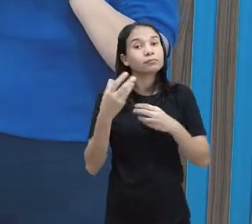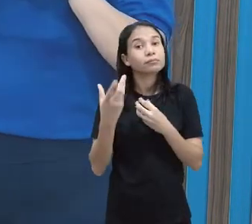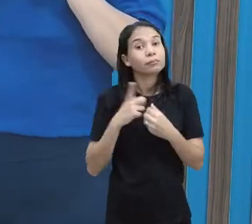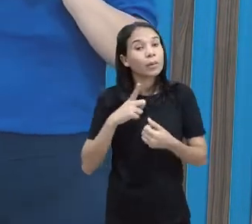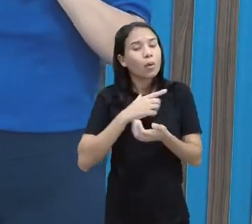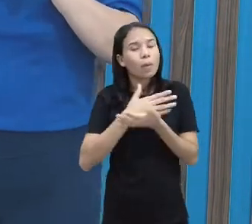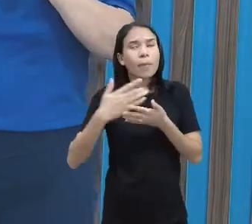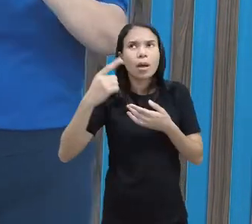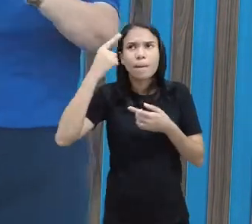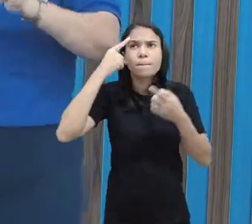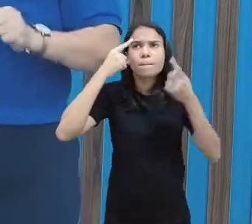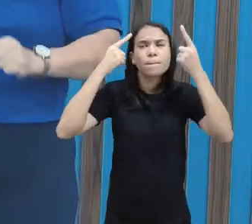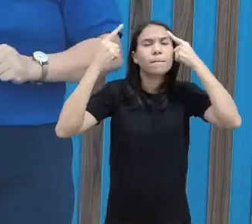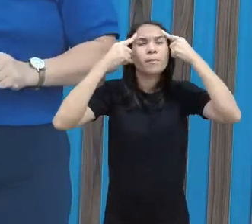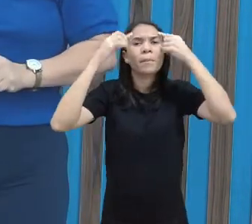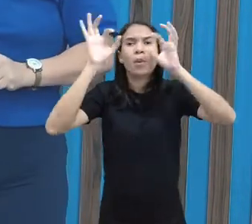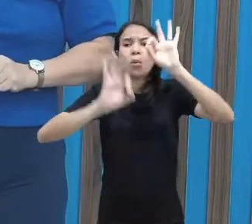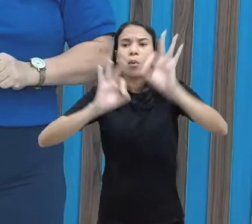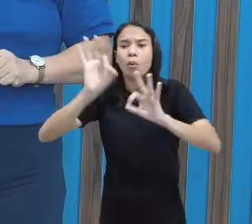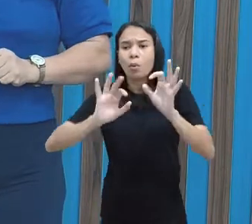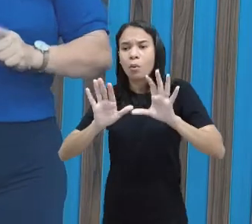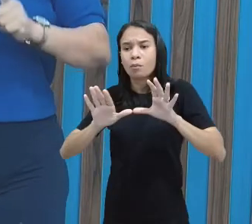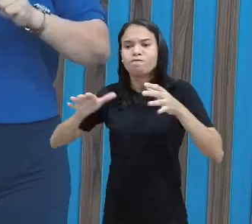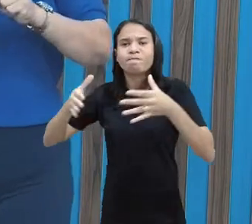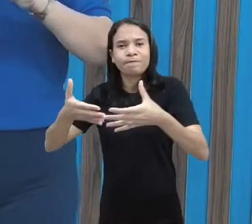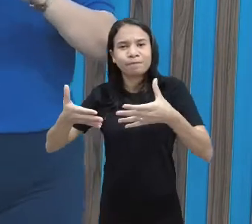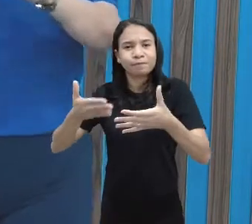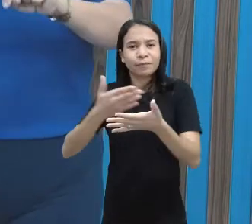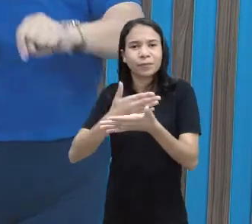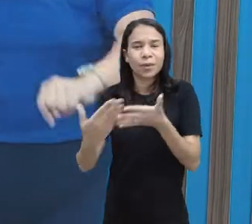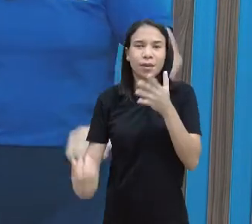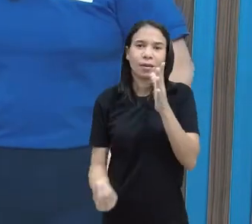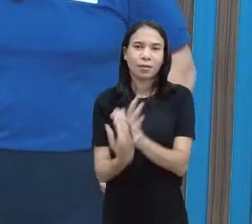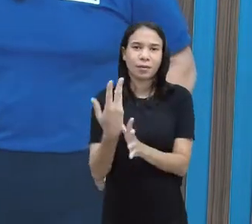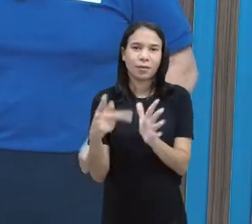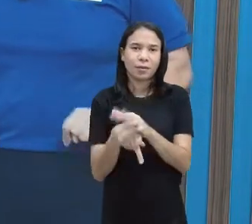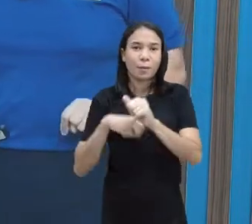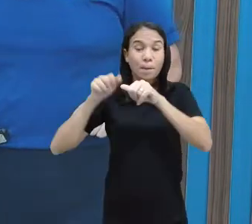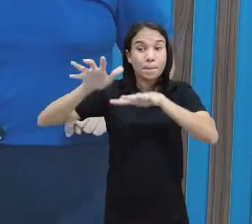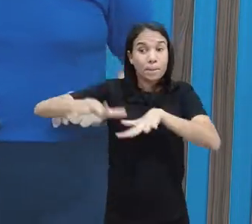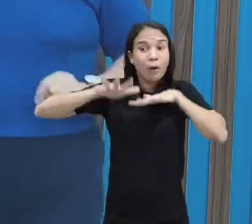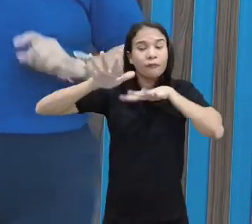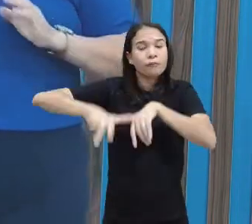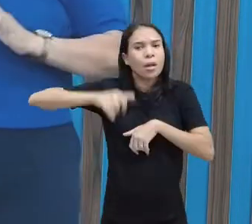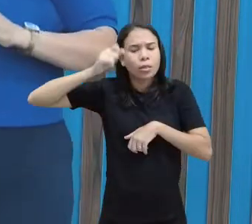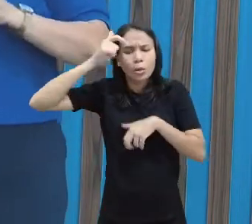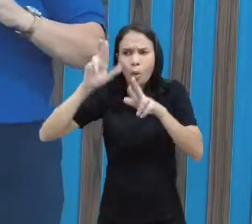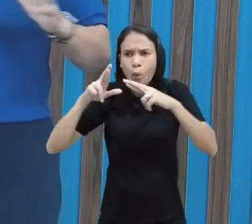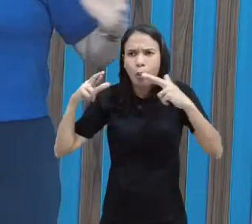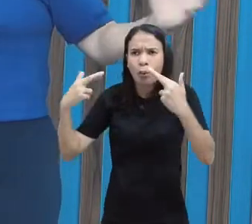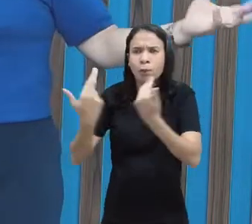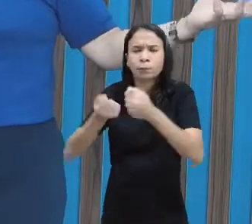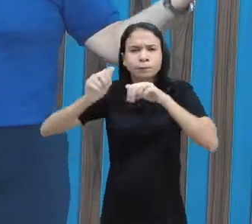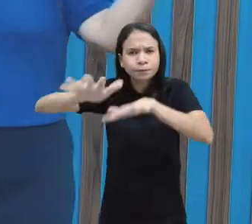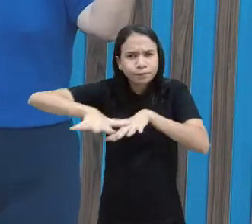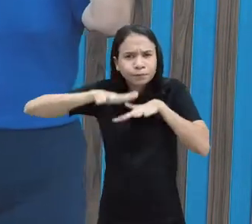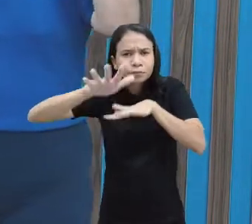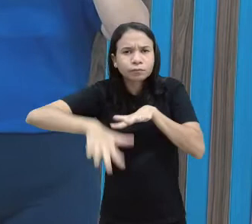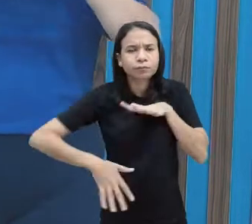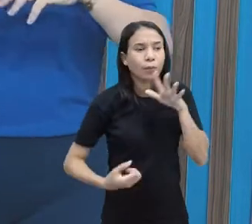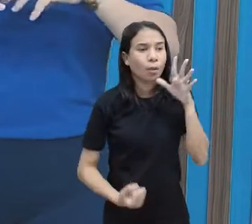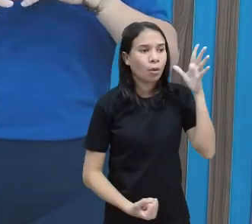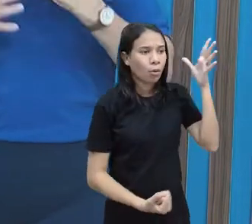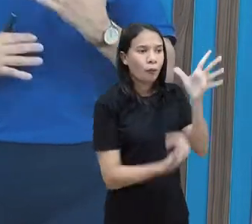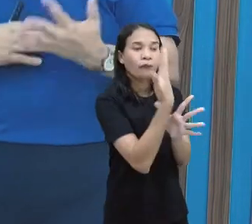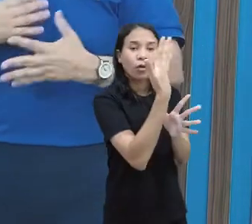artistas começaram a se organizar em grupos. E aí surgiram os movimentos. Né? Vários movimentos. A gente tinha um